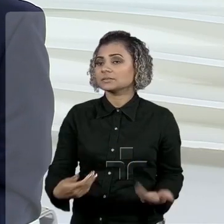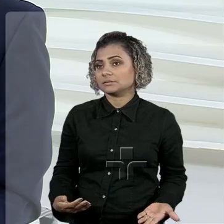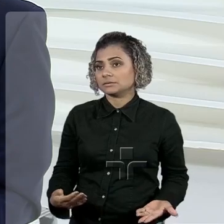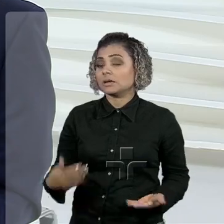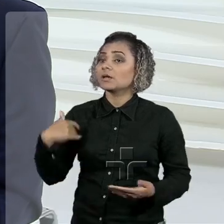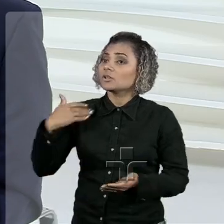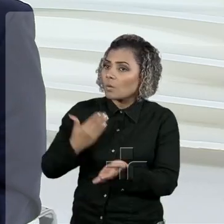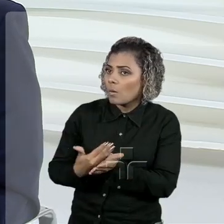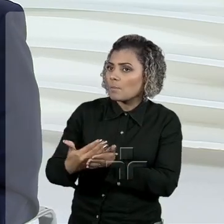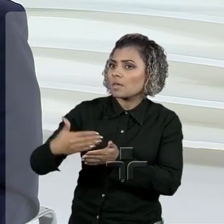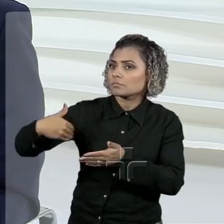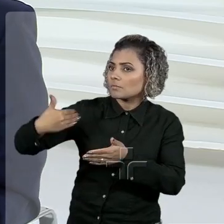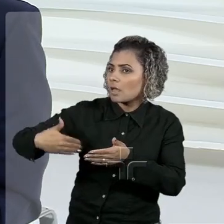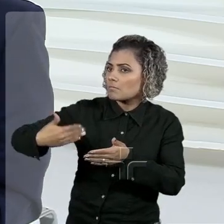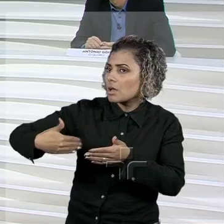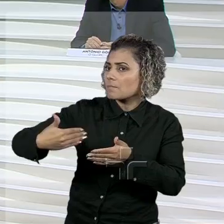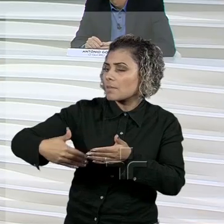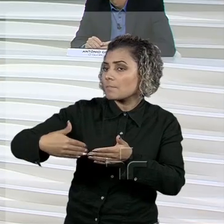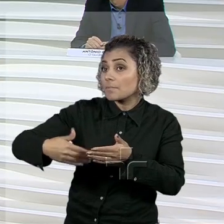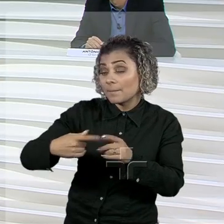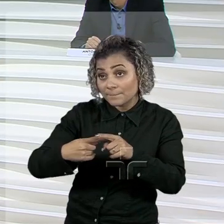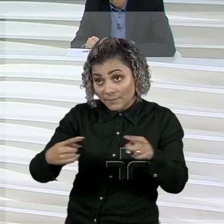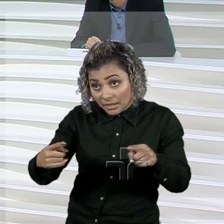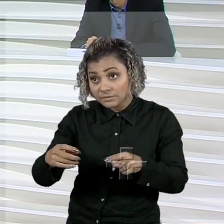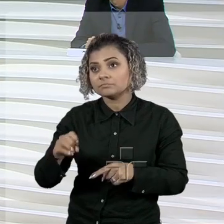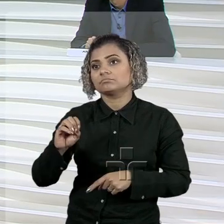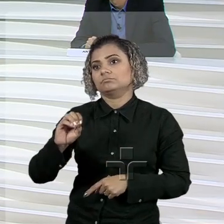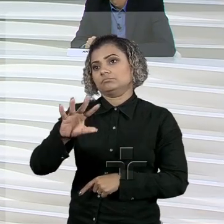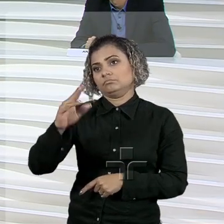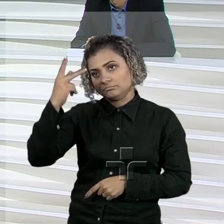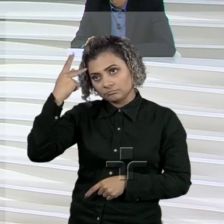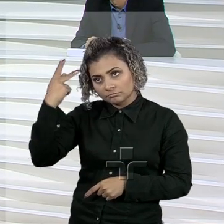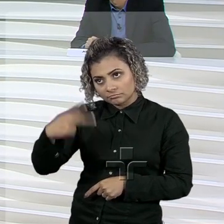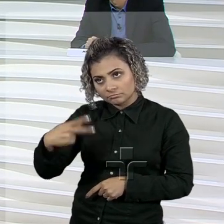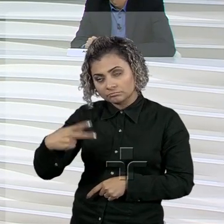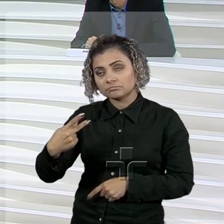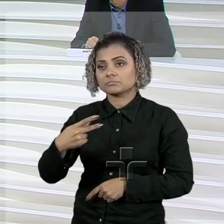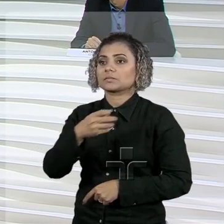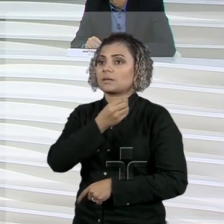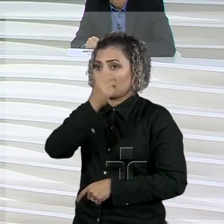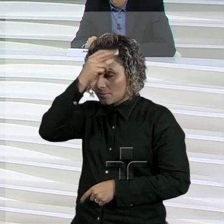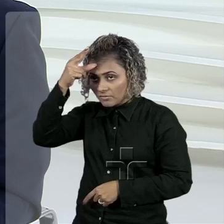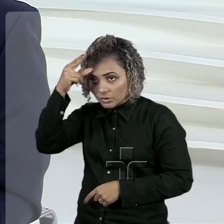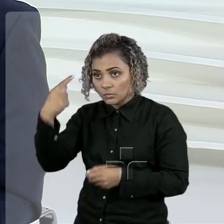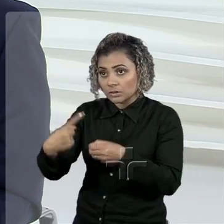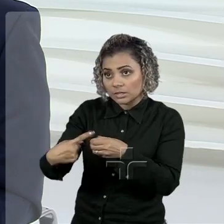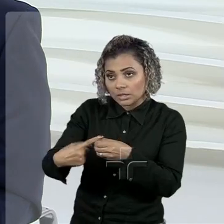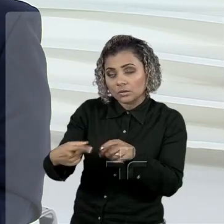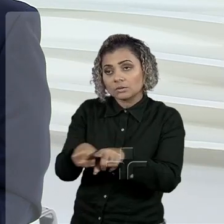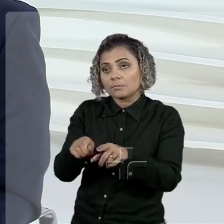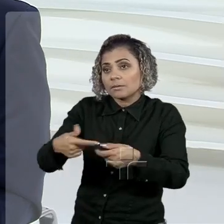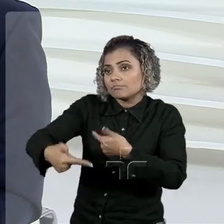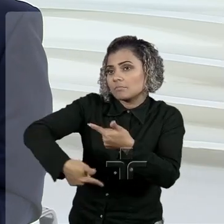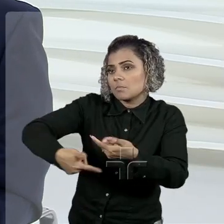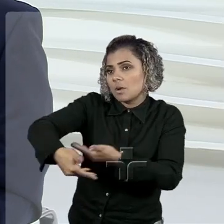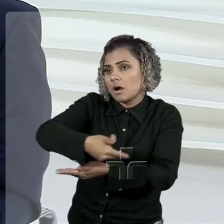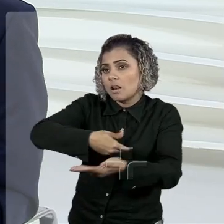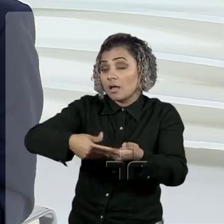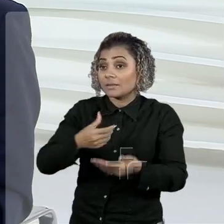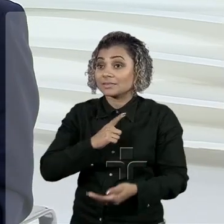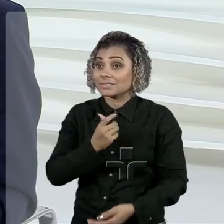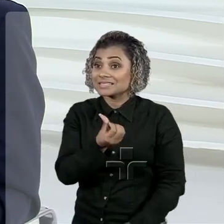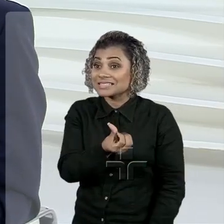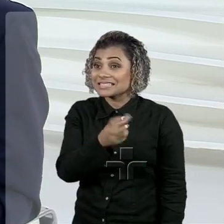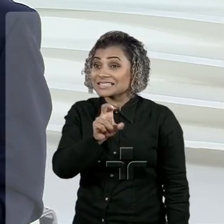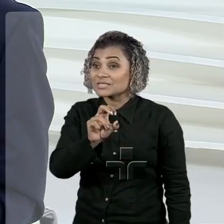do tempo, mas certamente trabalhar com a rede municipal de São Paulo e com algumas grandes cidades do interior é importante. Nós temos hoje